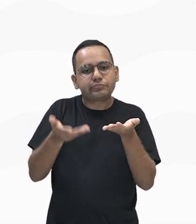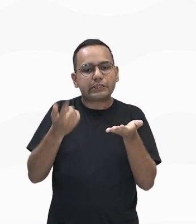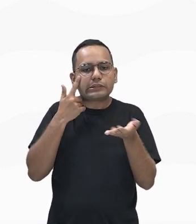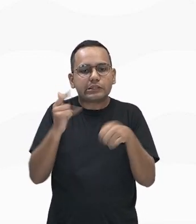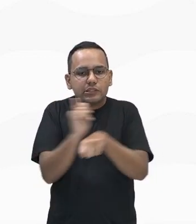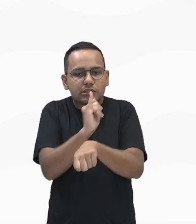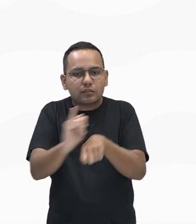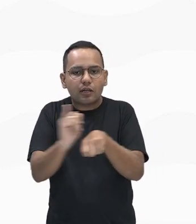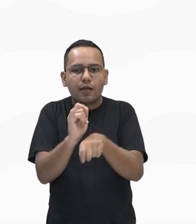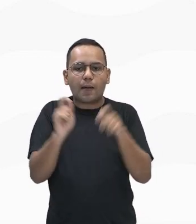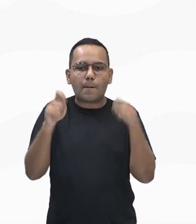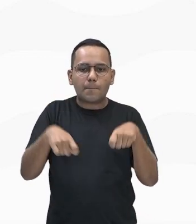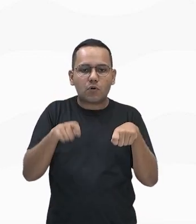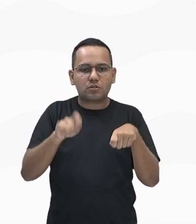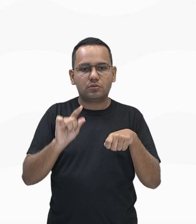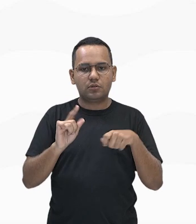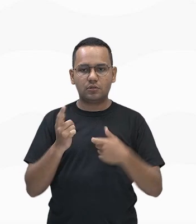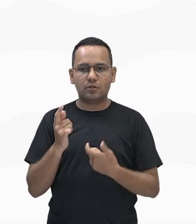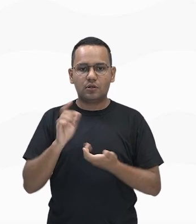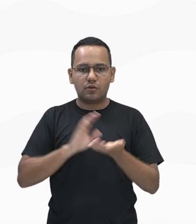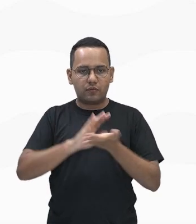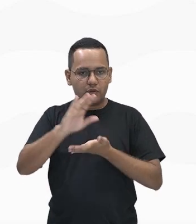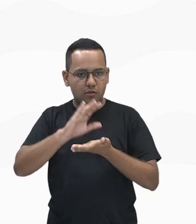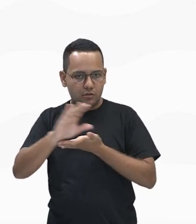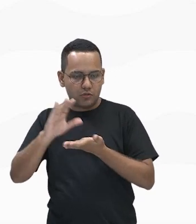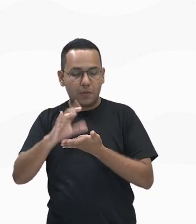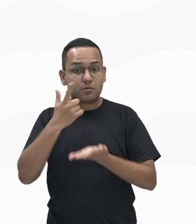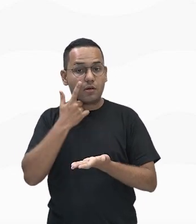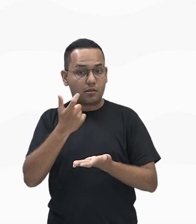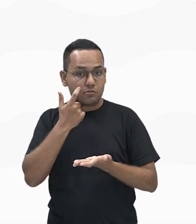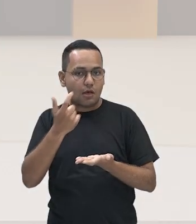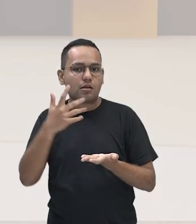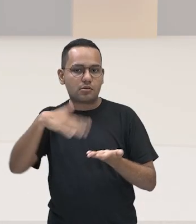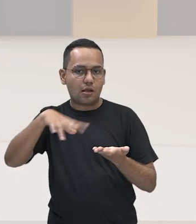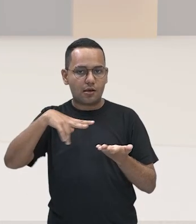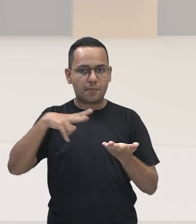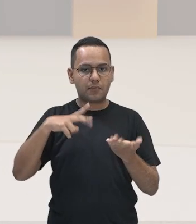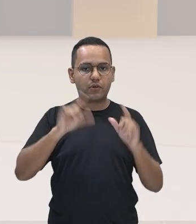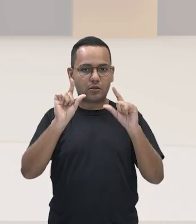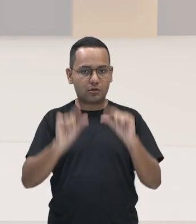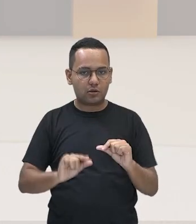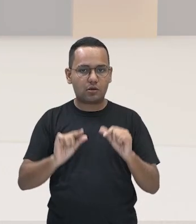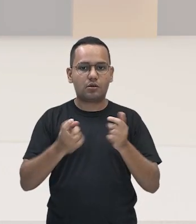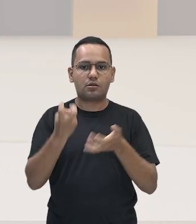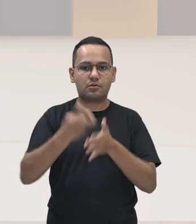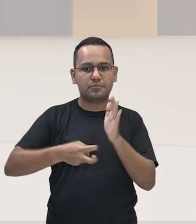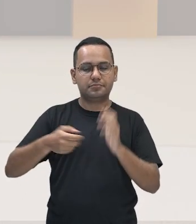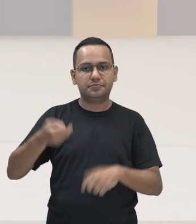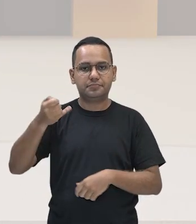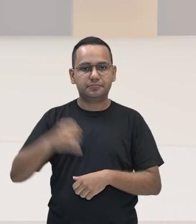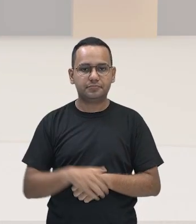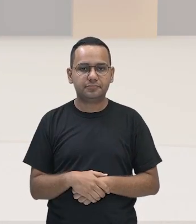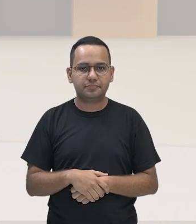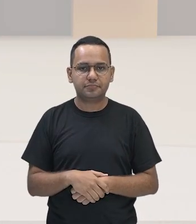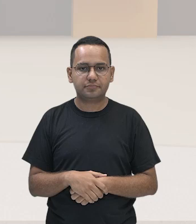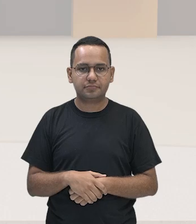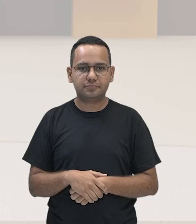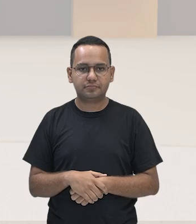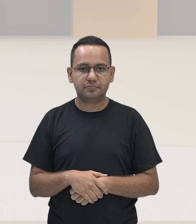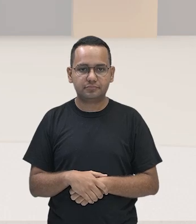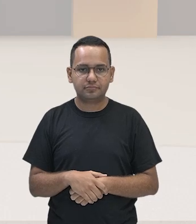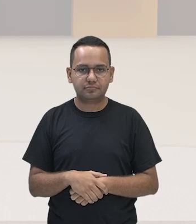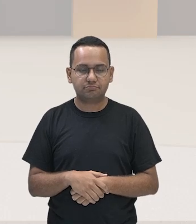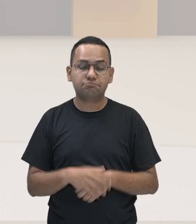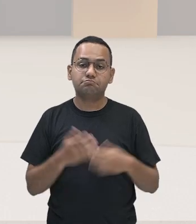privado e reduzir os custos financeiros associados, incluindo taxas de juros. Isso aí, então conhecemos aí,